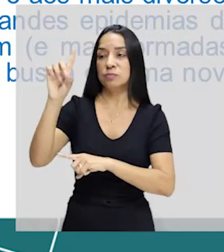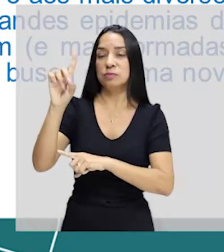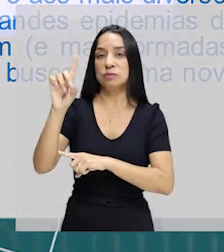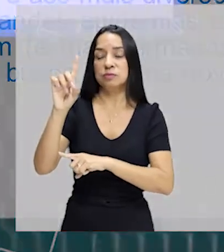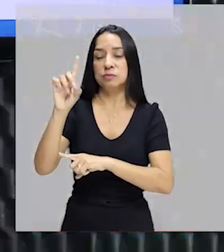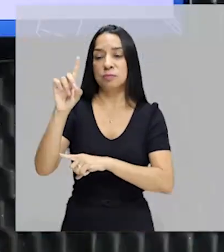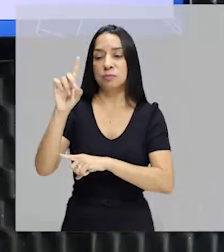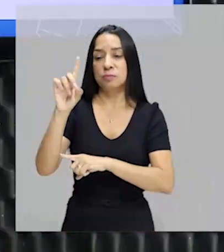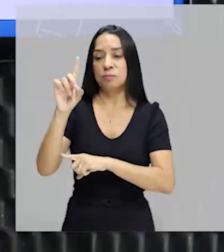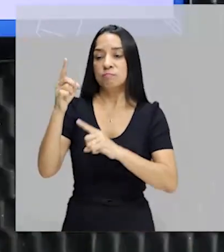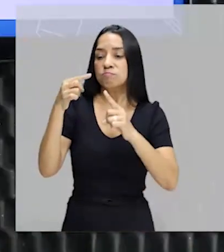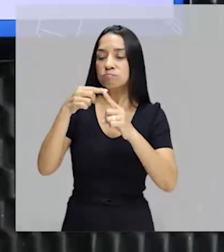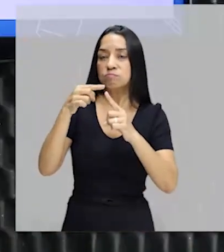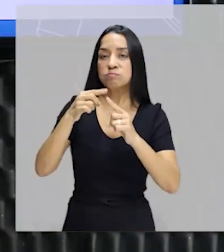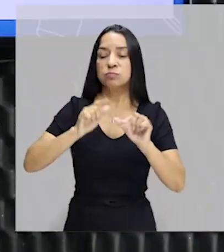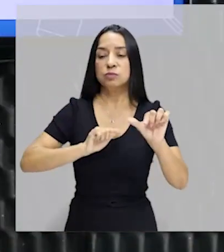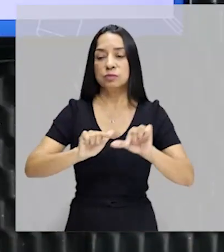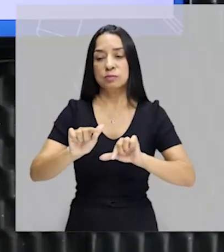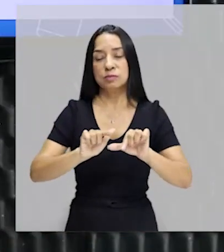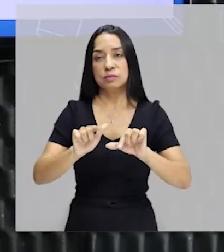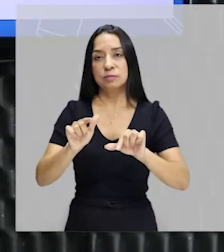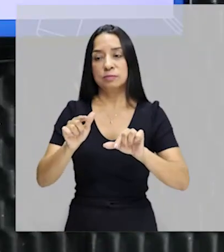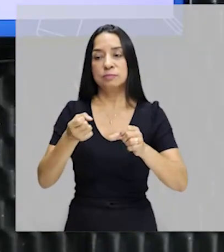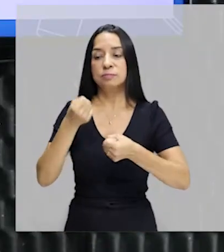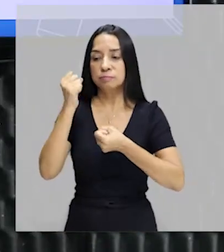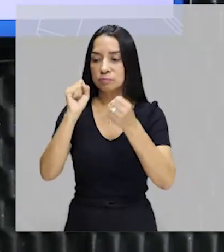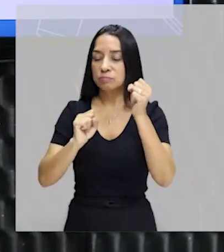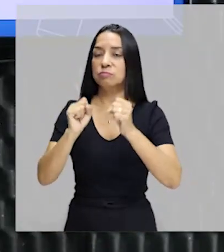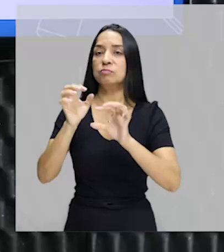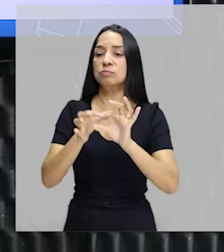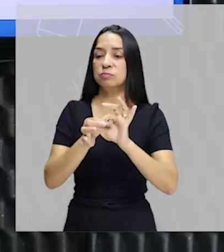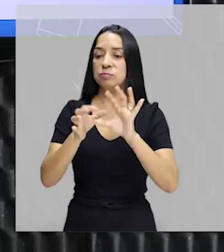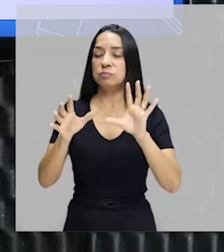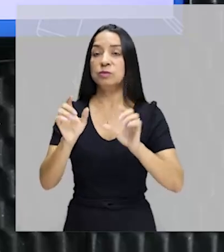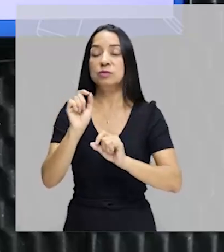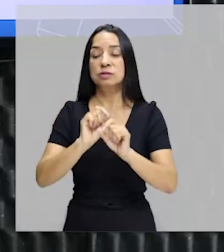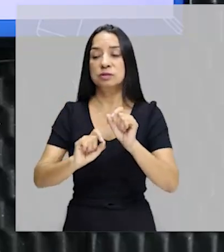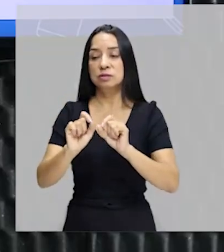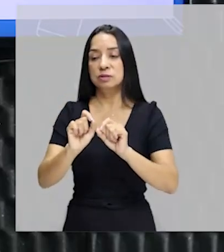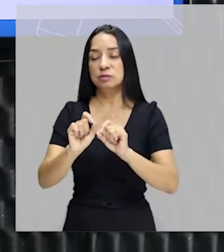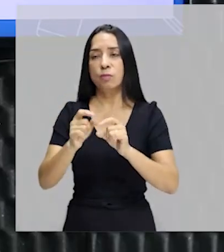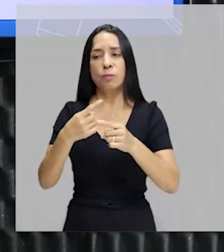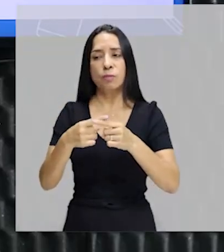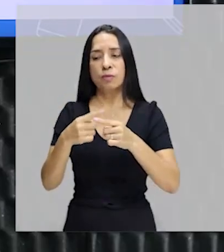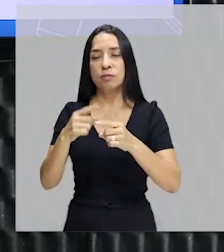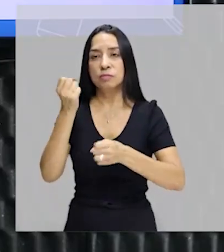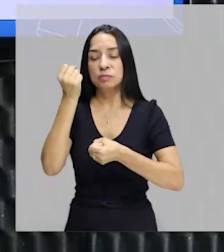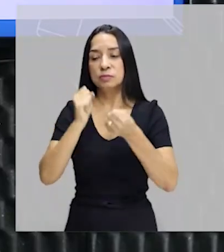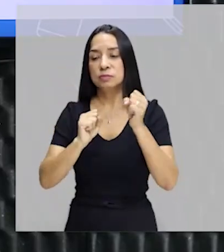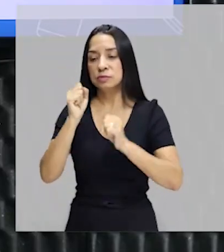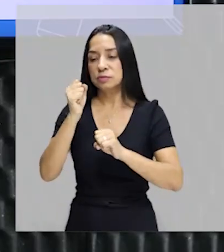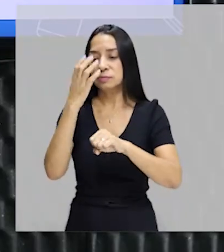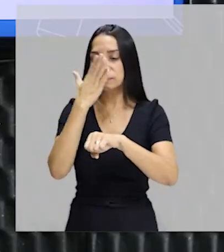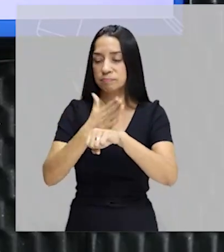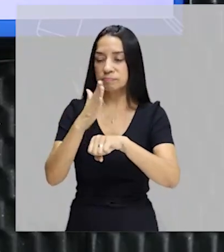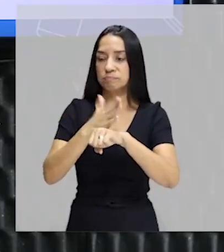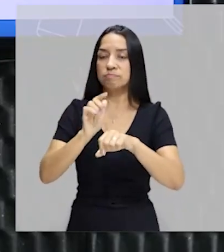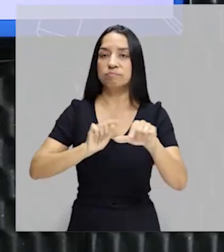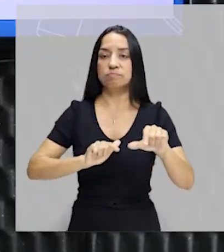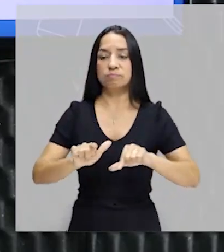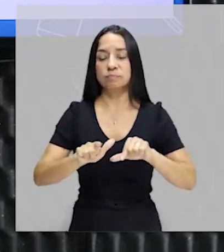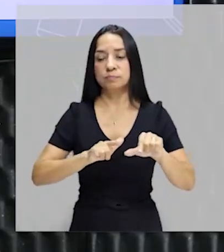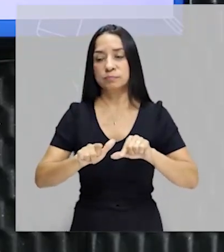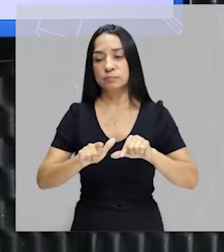A industrialização ela vai permitir isso. Até porque, com a industrialização, a atividade